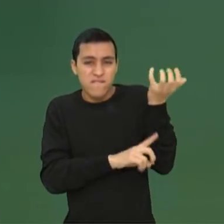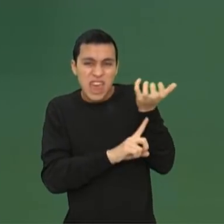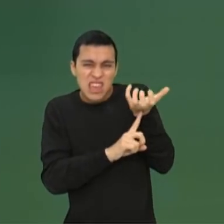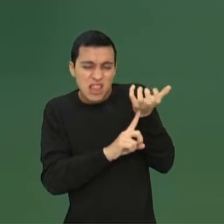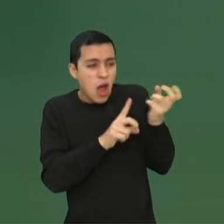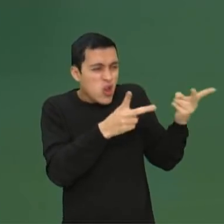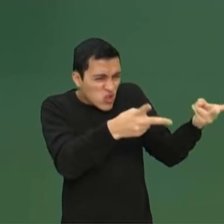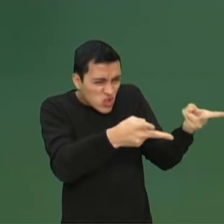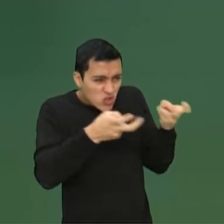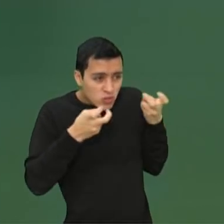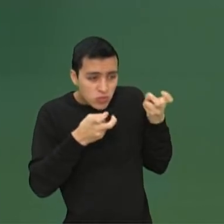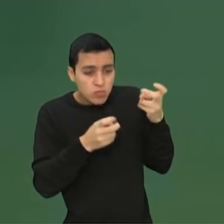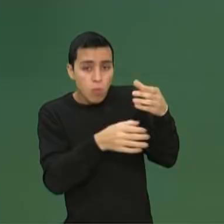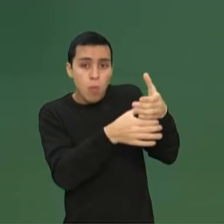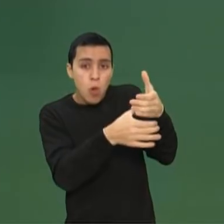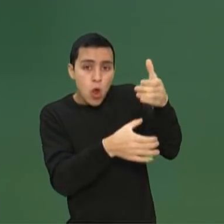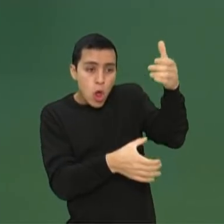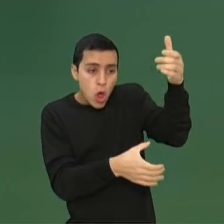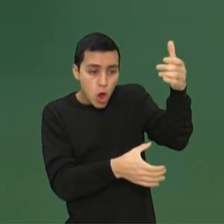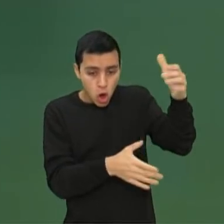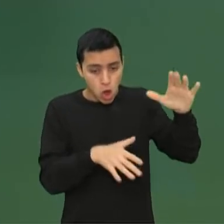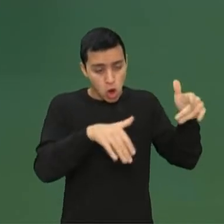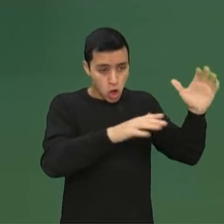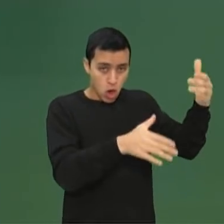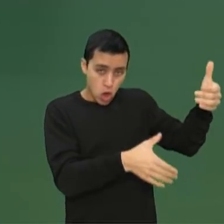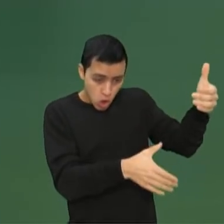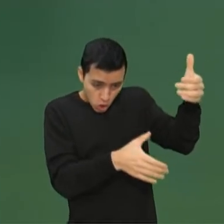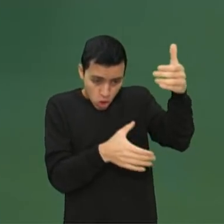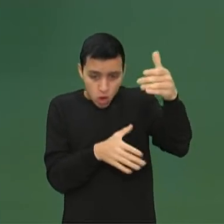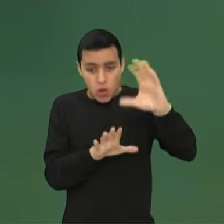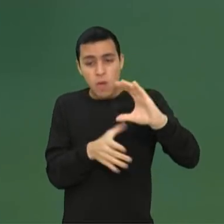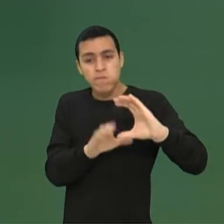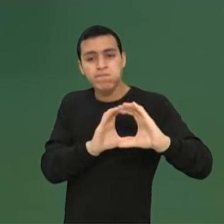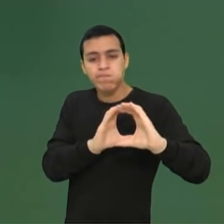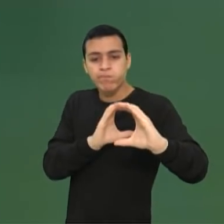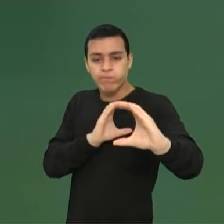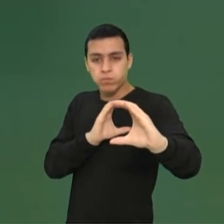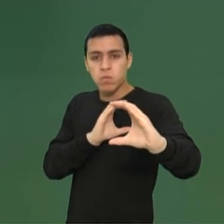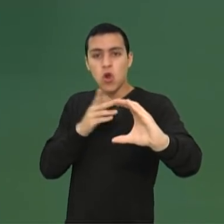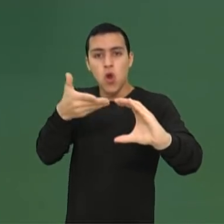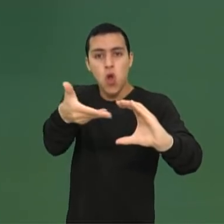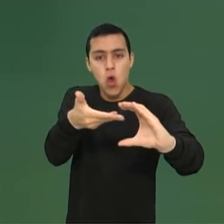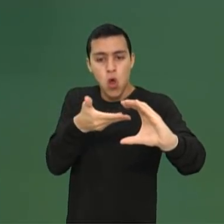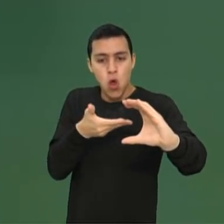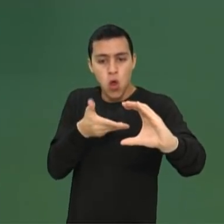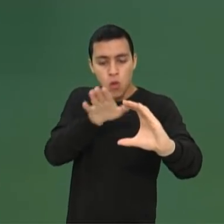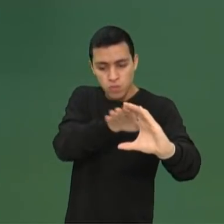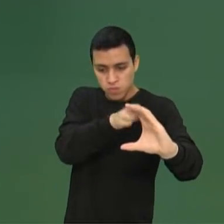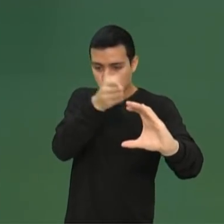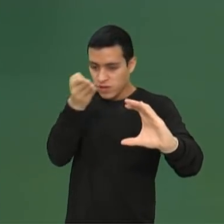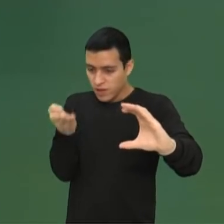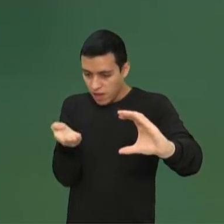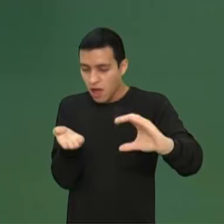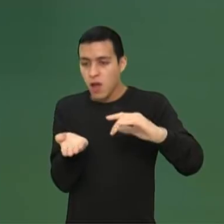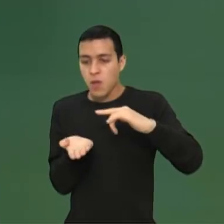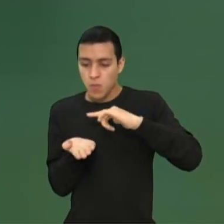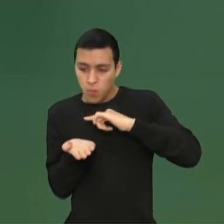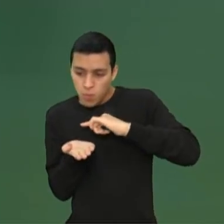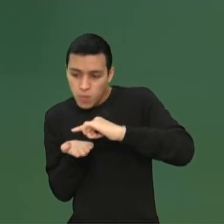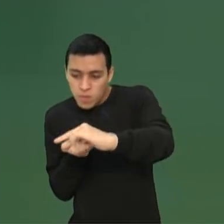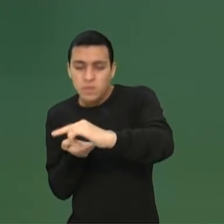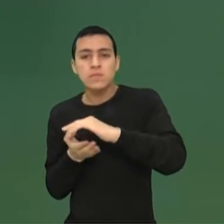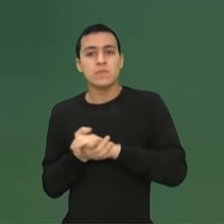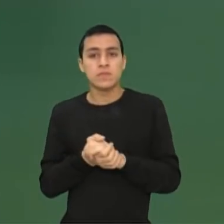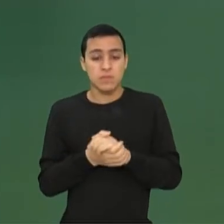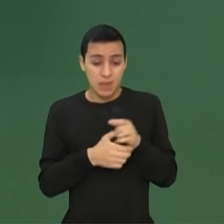pegando uma planta, peguei o tronco da árvore. Então percebam que ele está na sua parte mais bruta. Ele ocupa